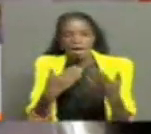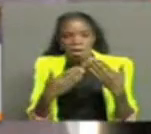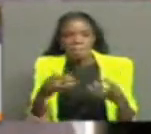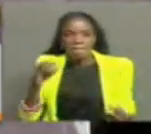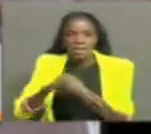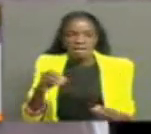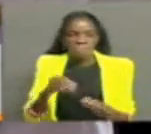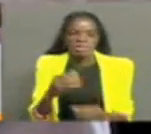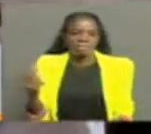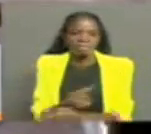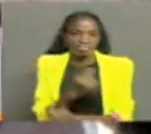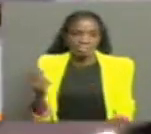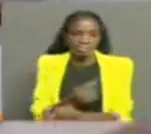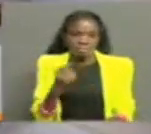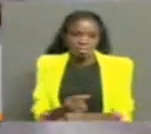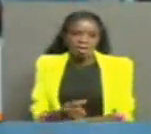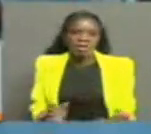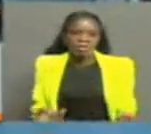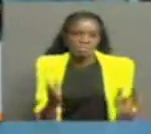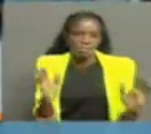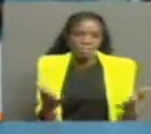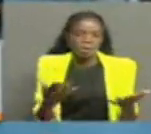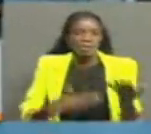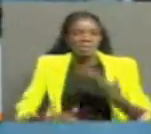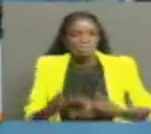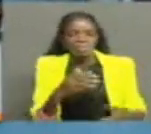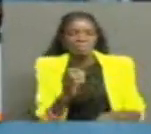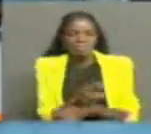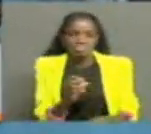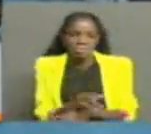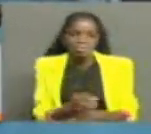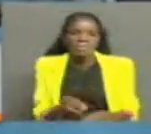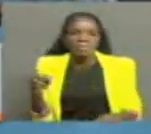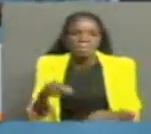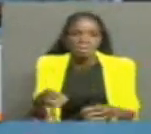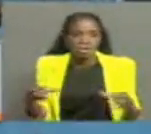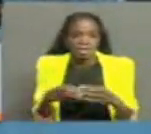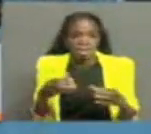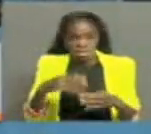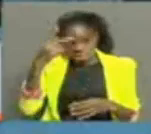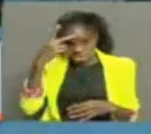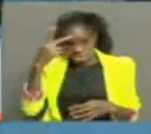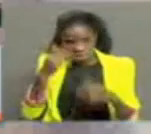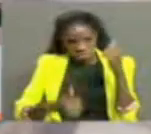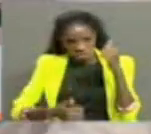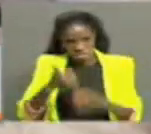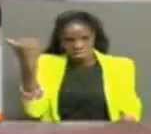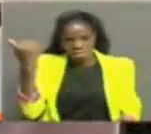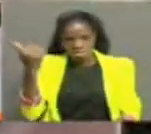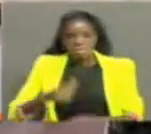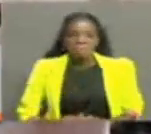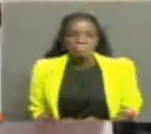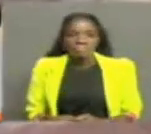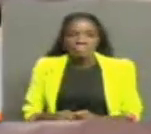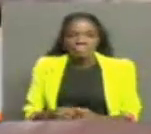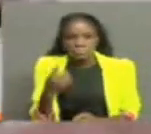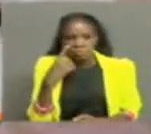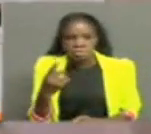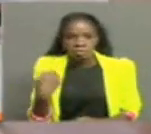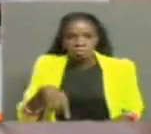trabalho de mobilização e sensibilização para que os objetivos do partido sejam alcançados. Pessoalmente,